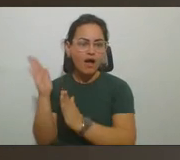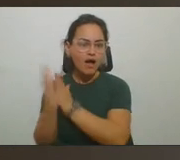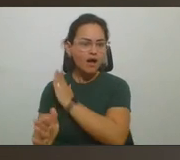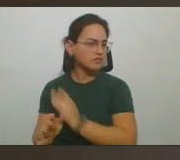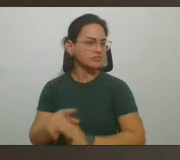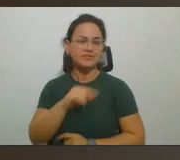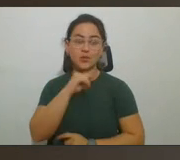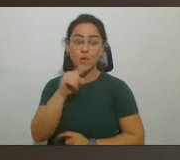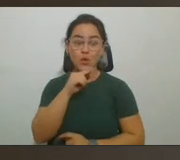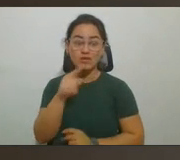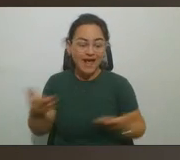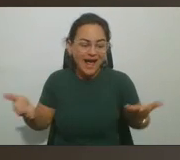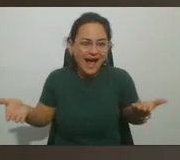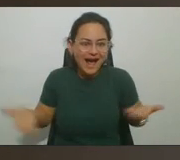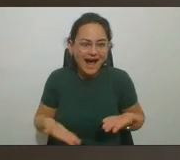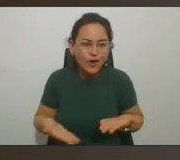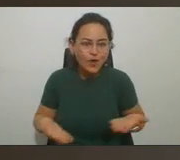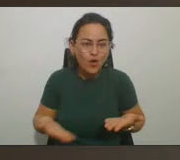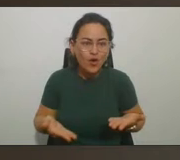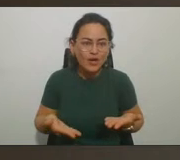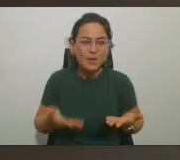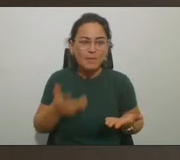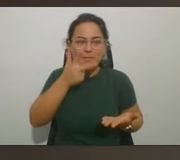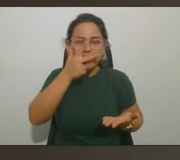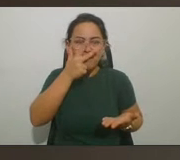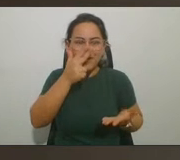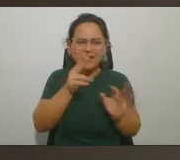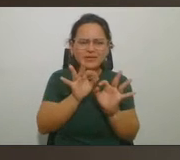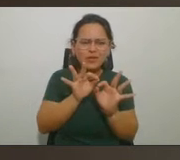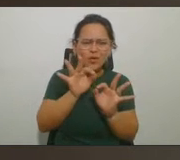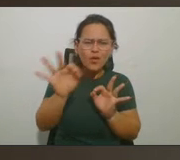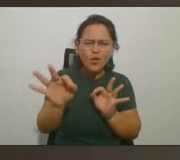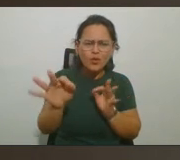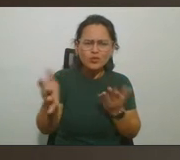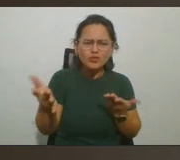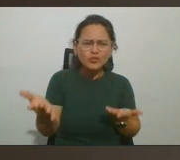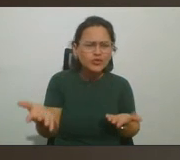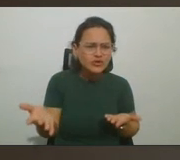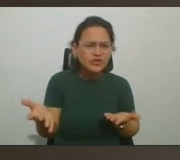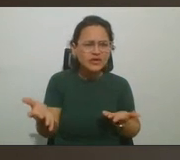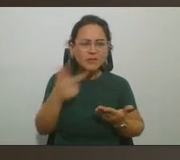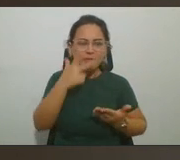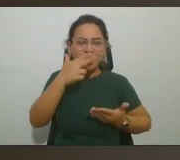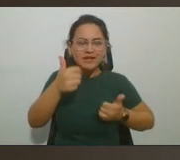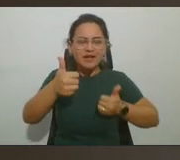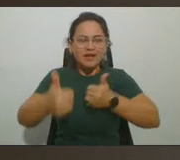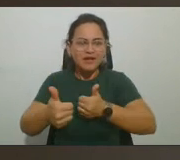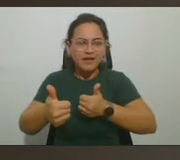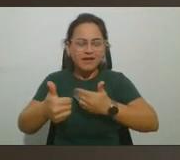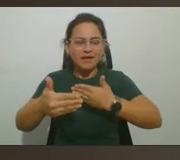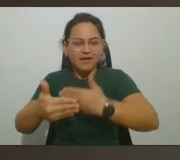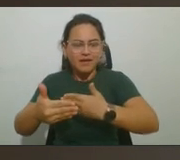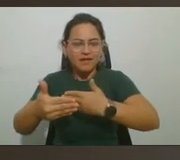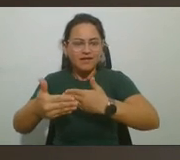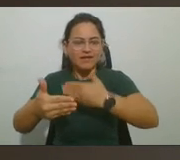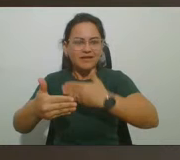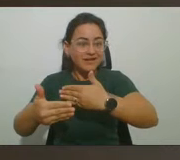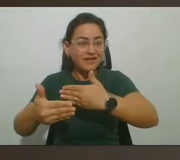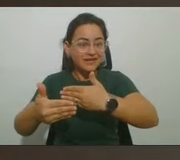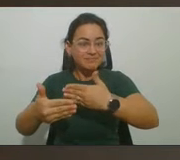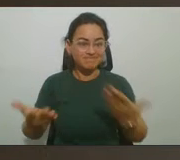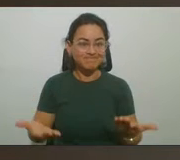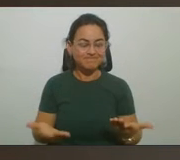este presente estará sempre distante para nós, ele não nos alcança. E recorrendo novamente